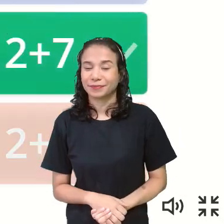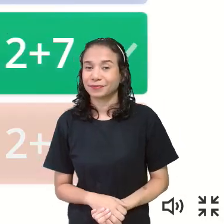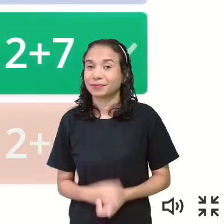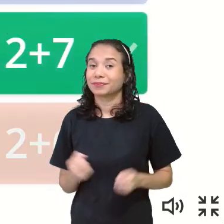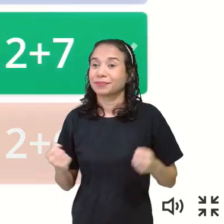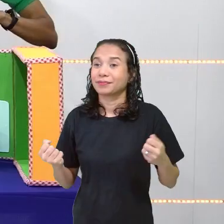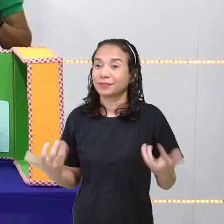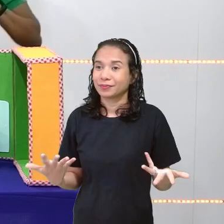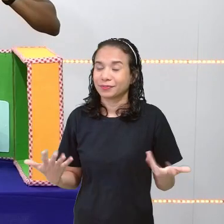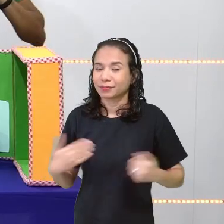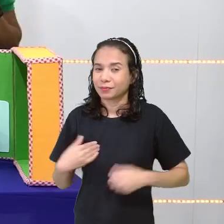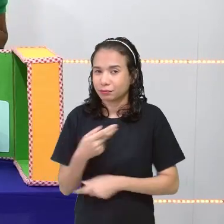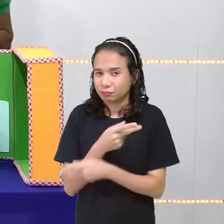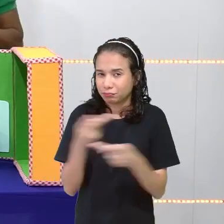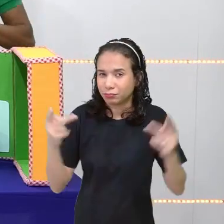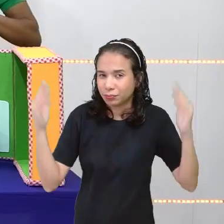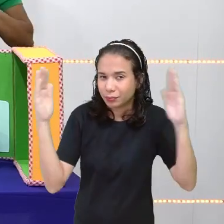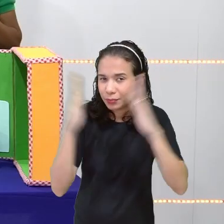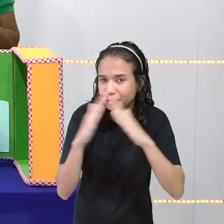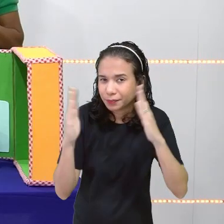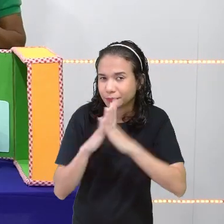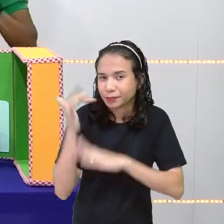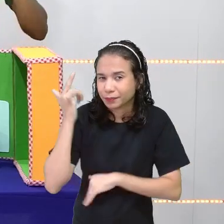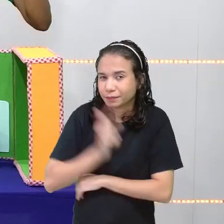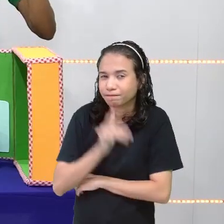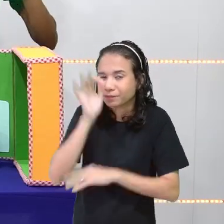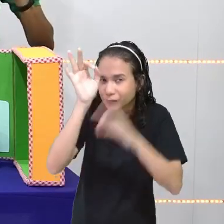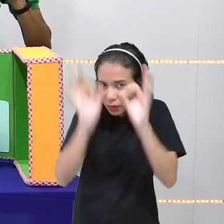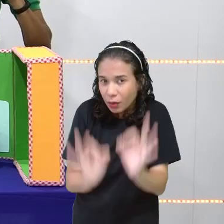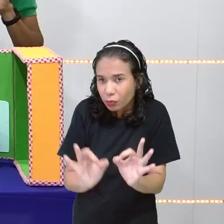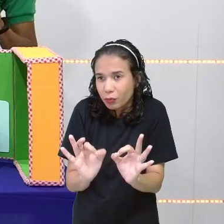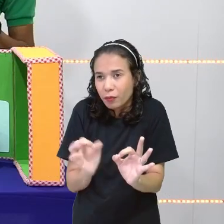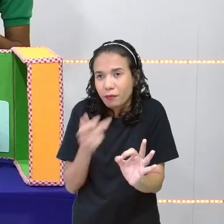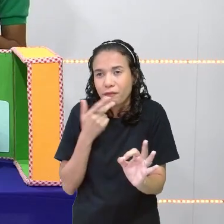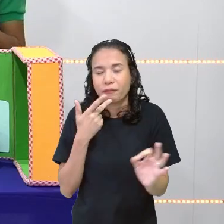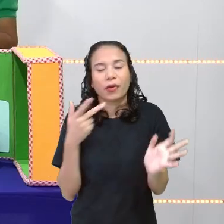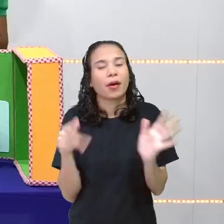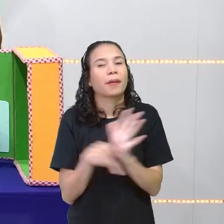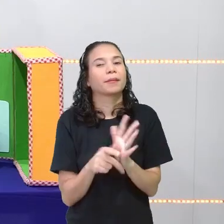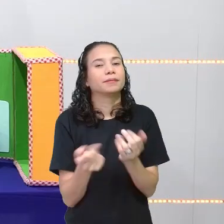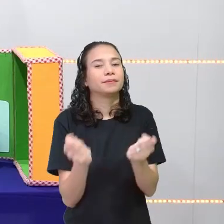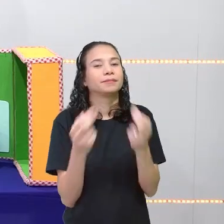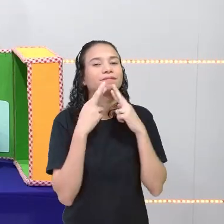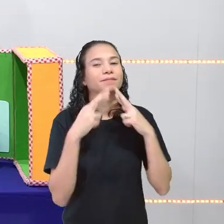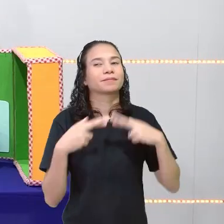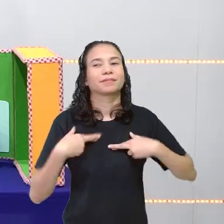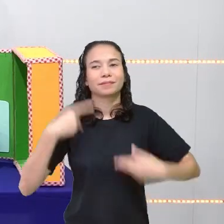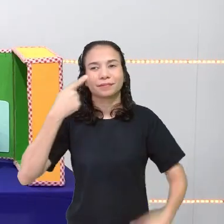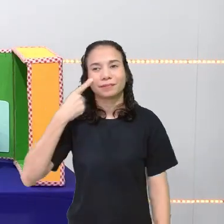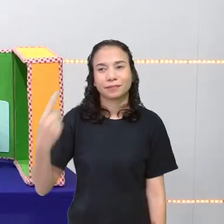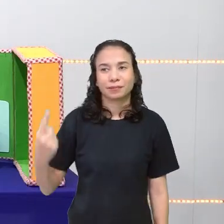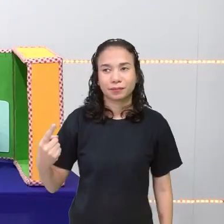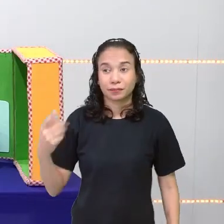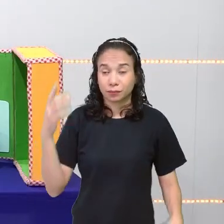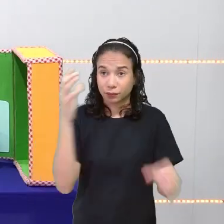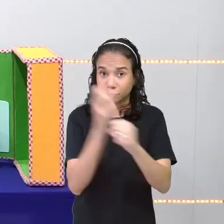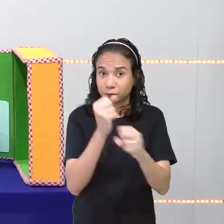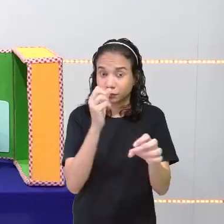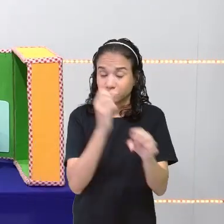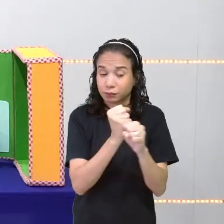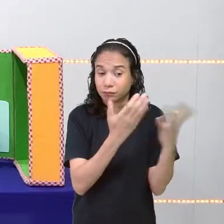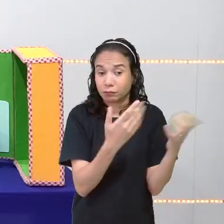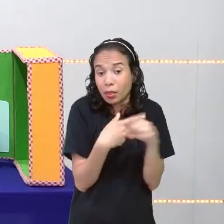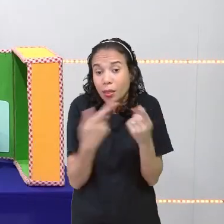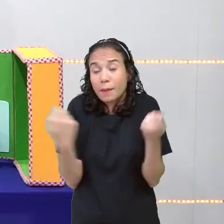Olha aí. Será que você aí de casa está conseguindo acertar? Pode deixar o slide assim, desse jeito. Agora aqui eu tenho a soma